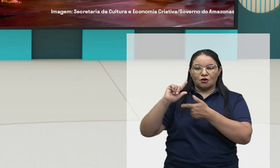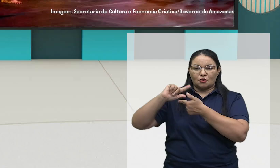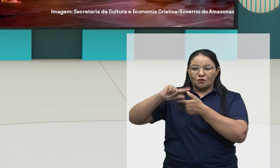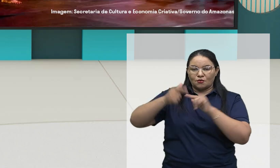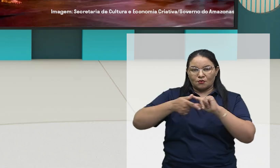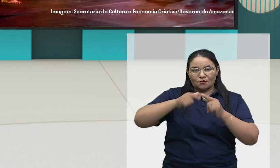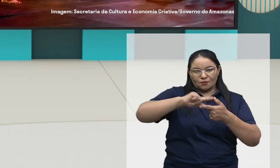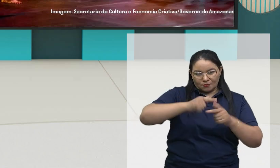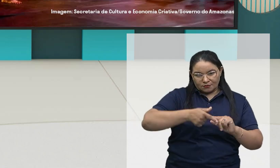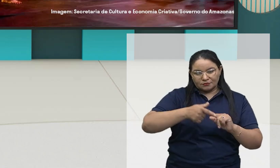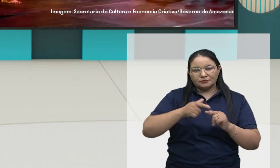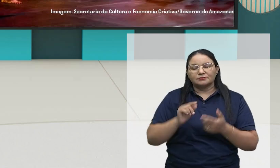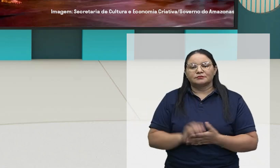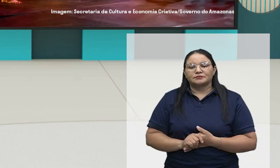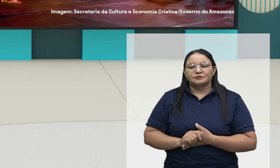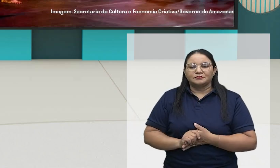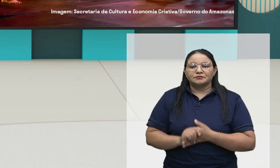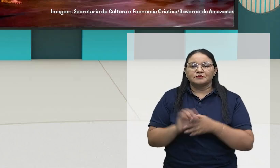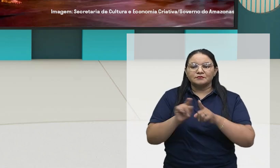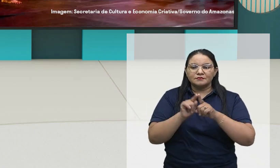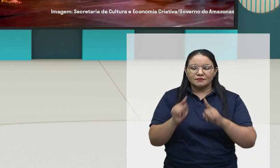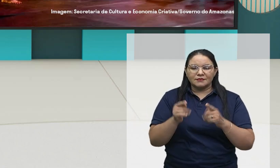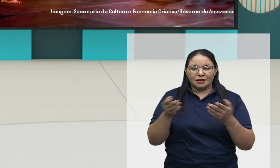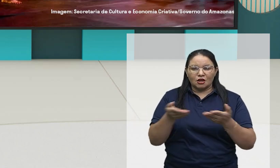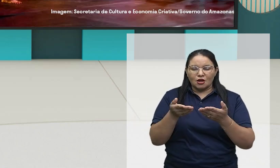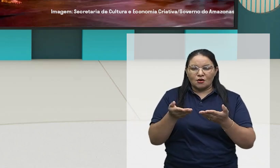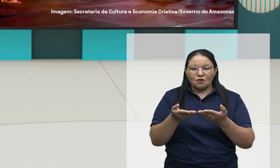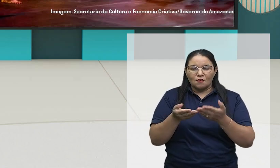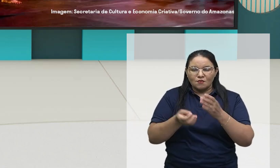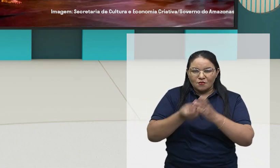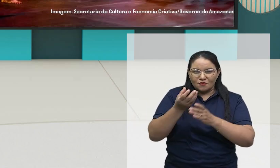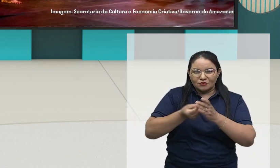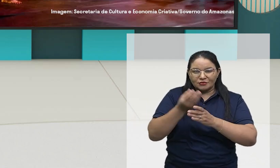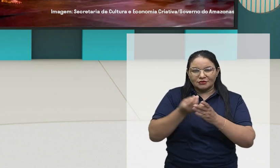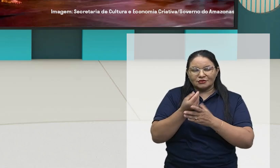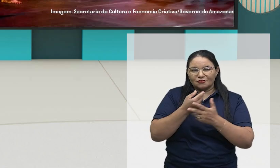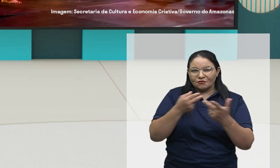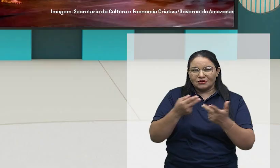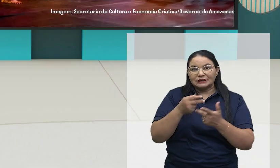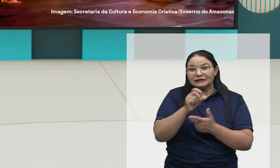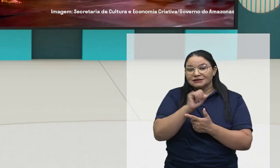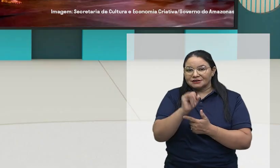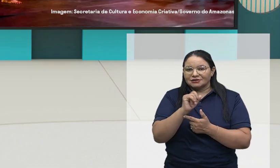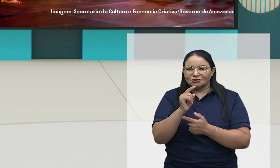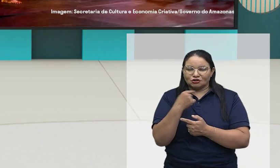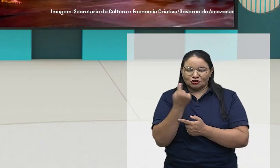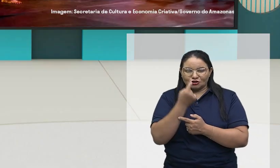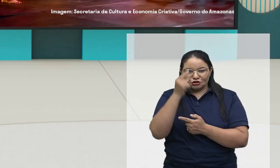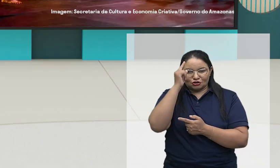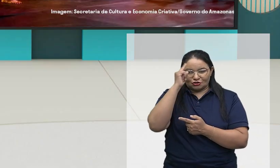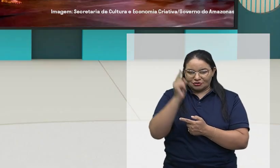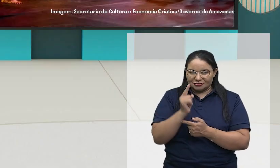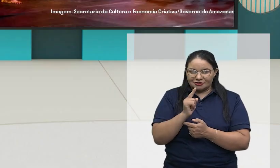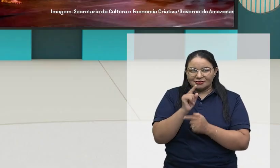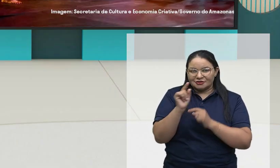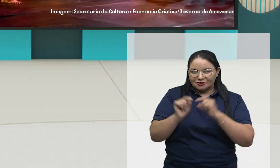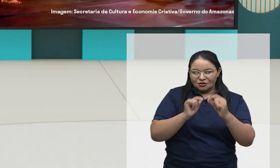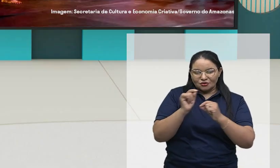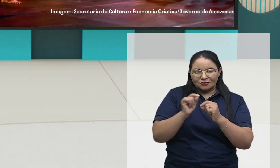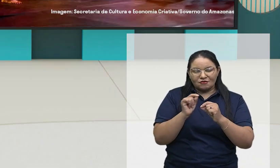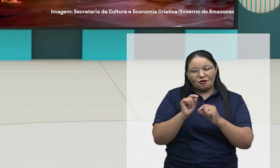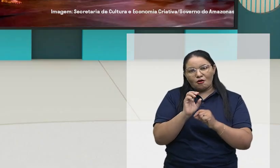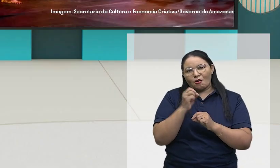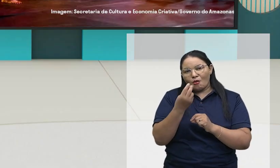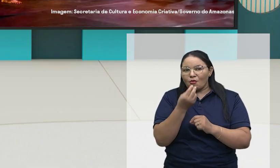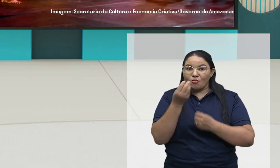Então, nós estamos construindo algo que, quando não sabemos exatamente o que é ou como